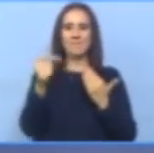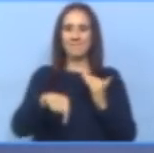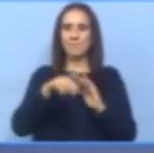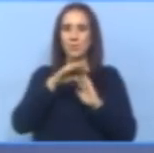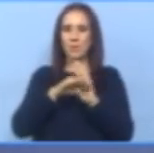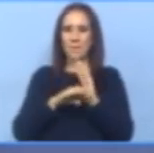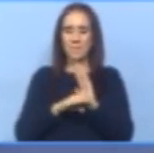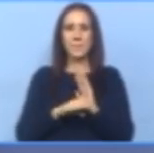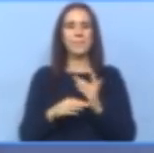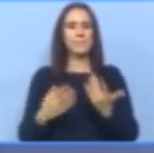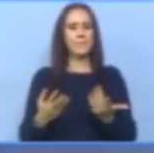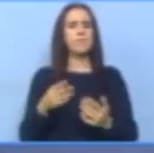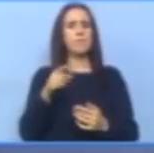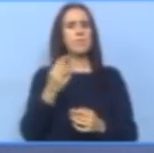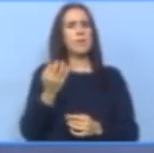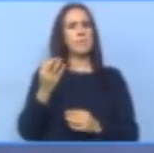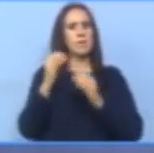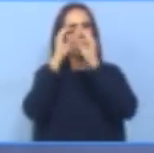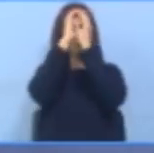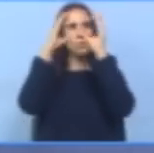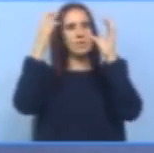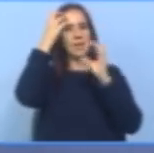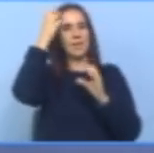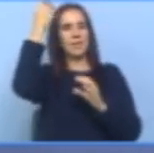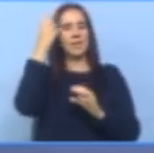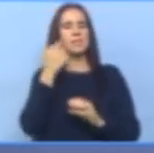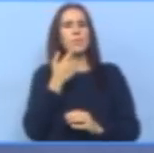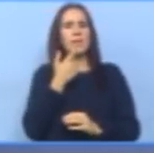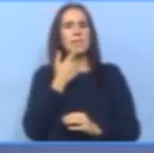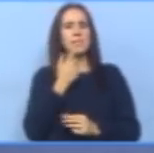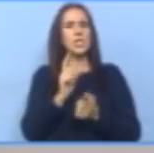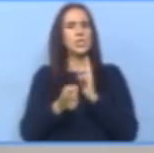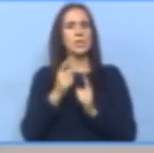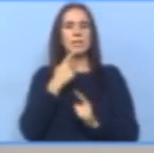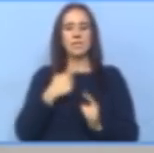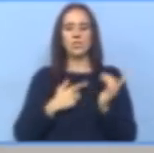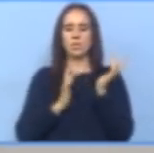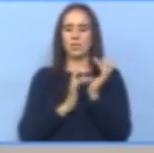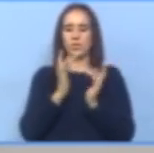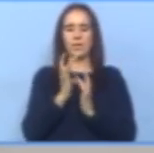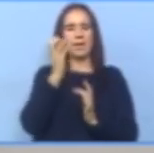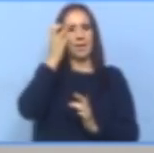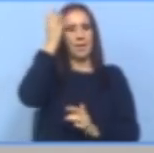programa. Podemos partir desse conceito de realeza? De facto, o que é que está aqui em causa quando se diz que Cristo é Rei?